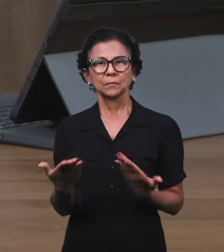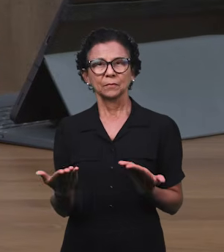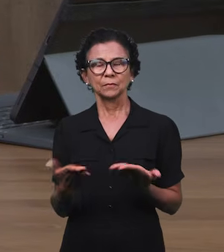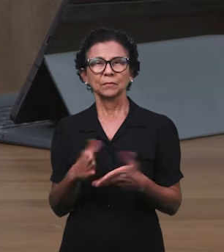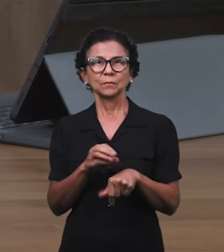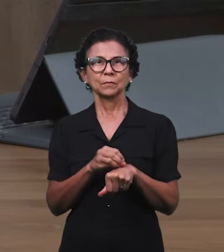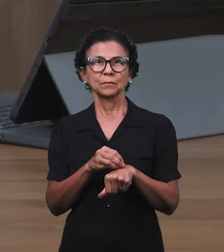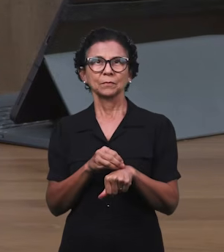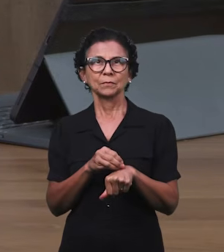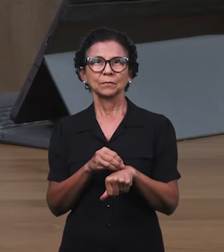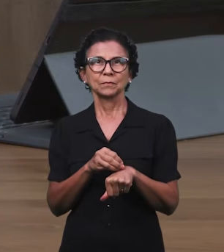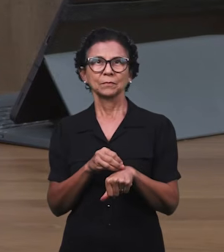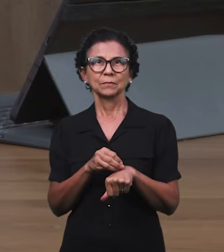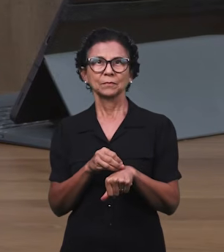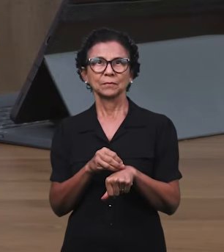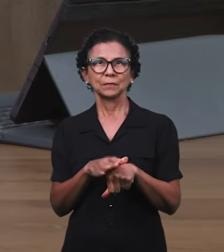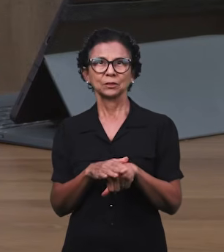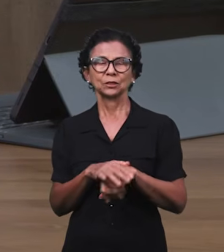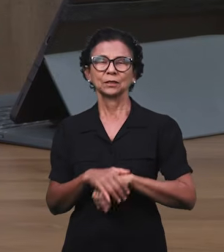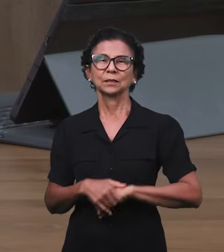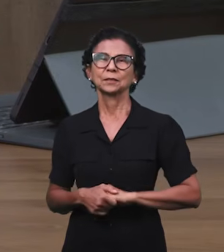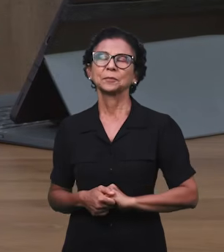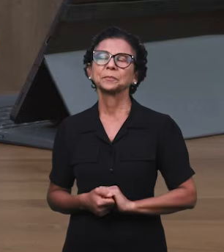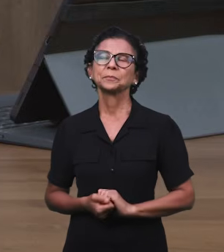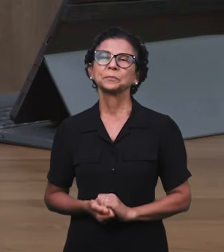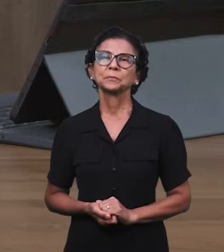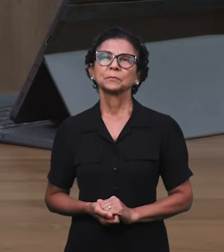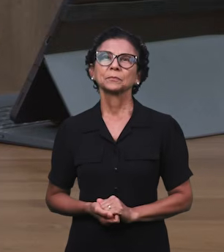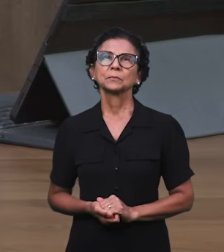consolo. O apóstolo Paulo,